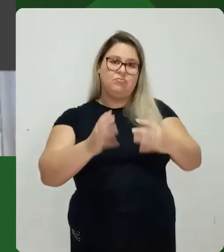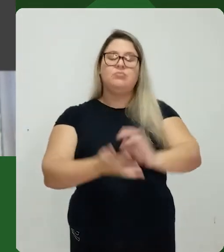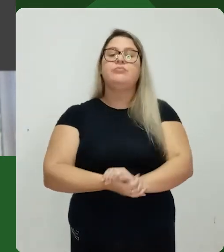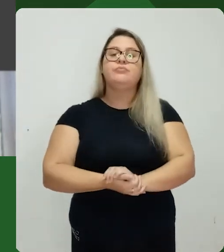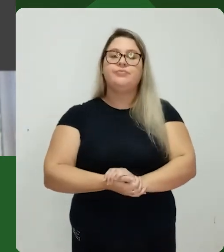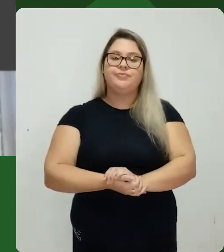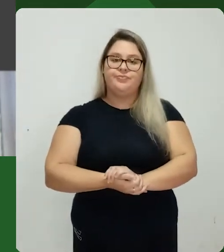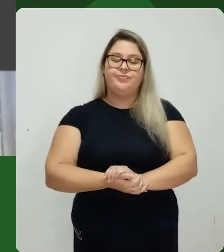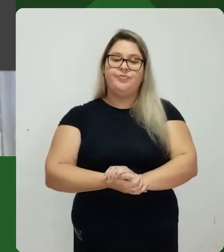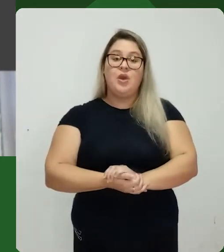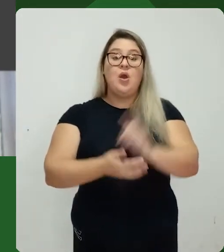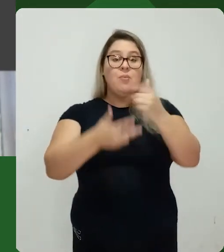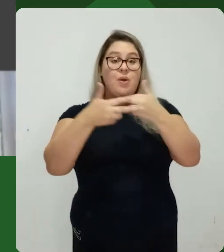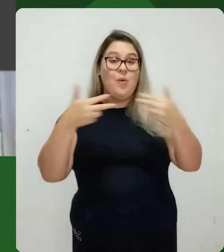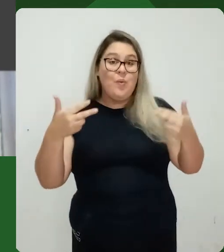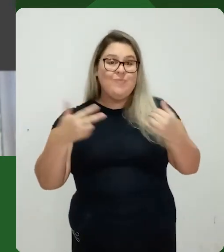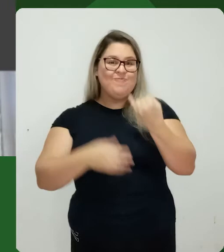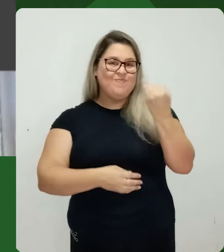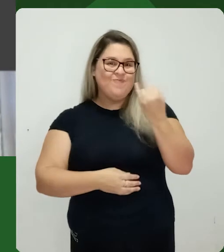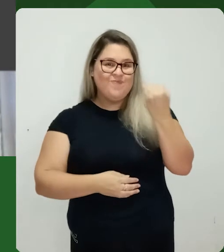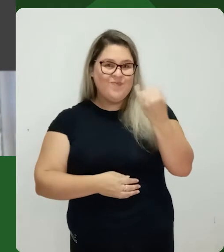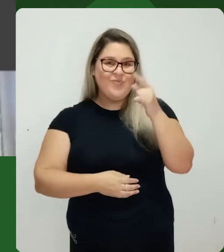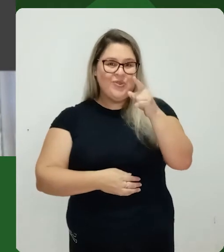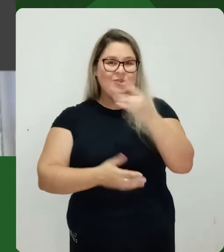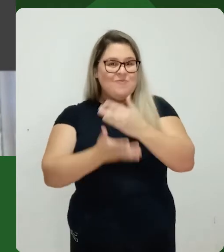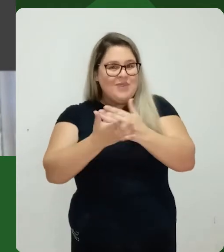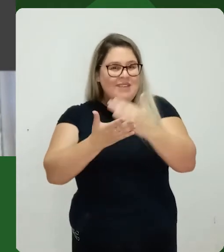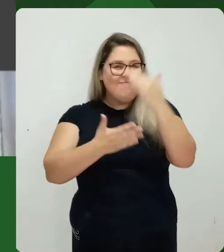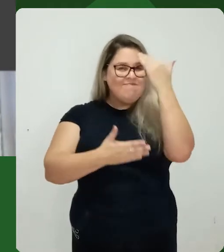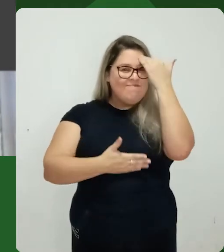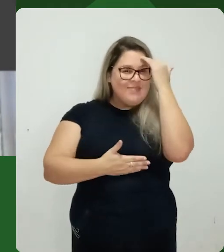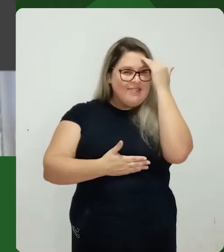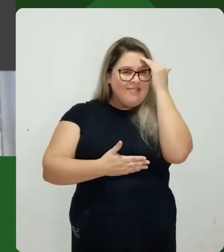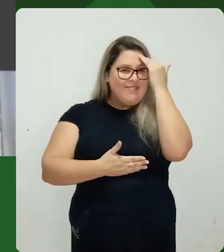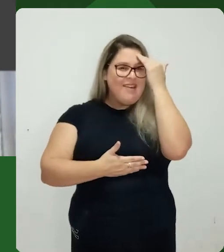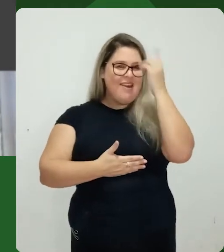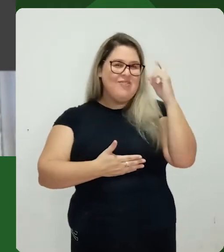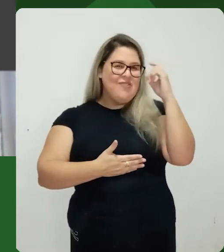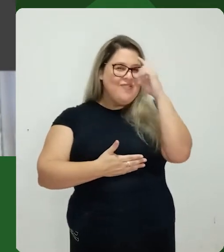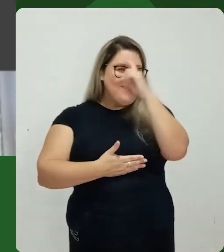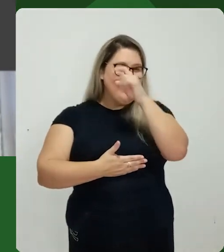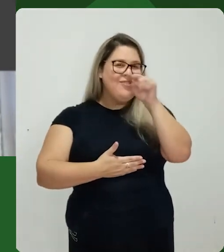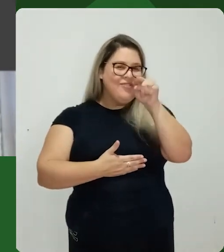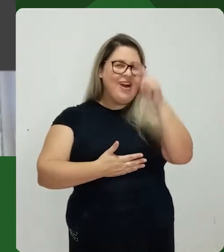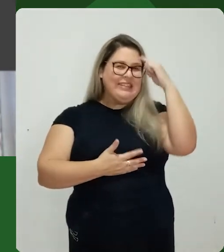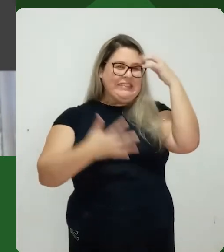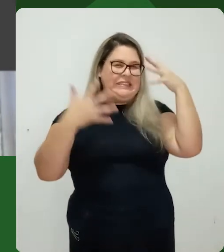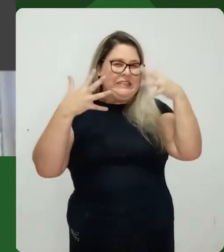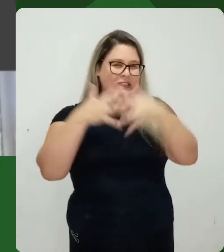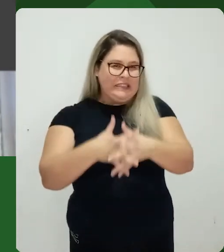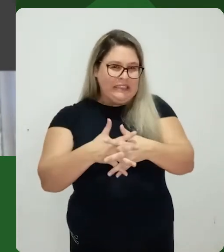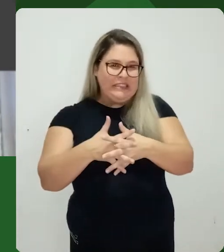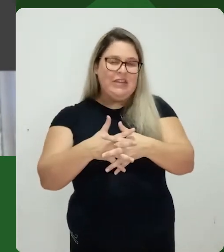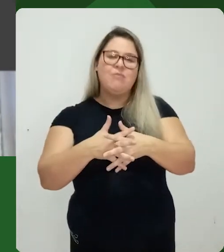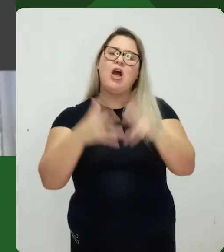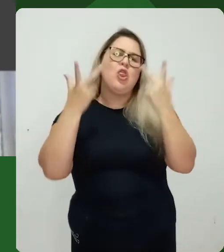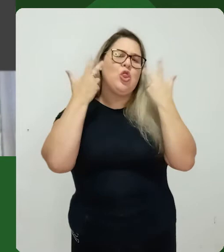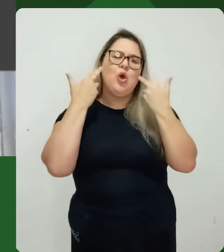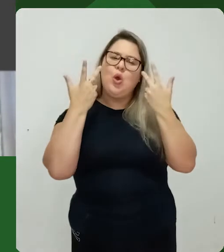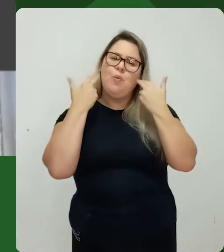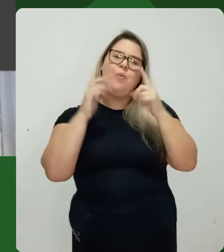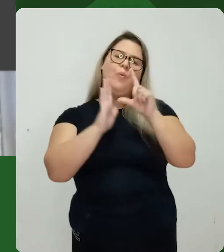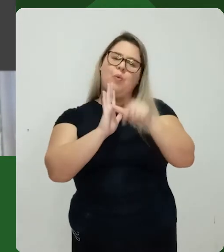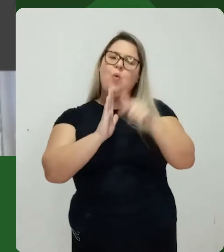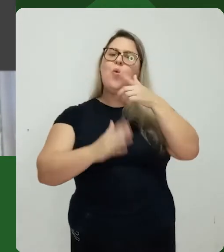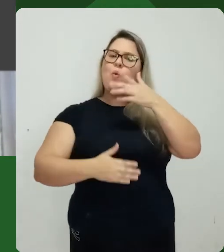diferente, então cada lente vai ter sua característica. Aqui uma coisa que você vai ter que começar a entender, e vai ser difícil agora, vai dar